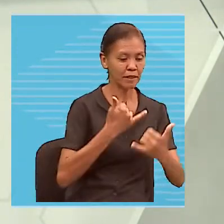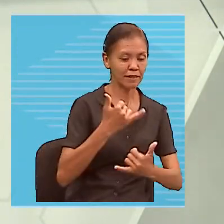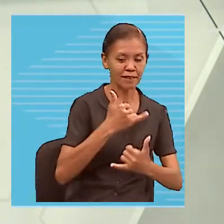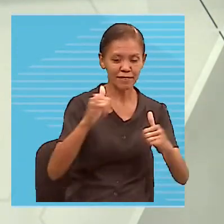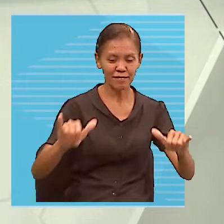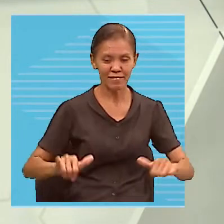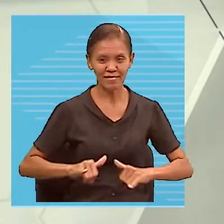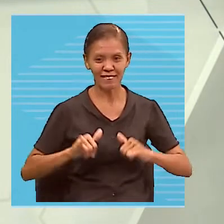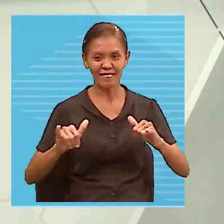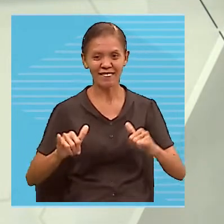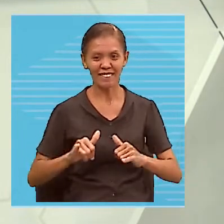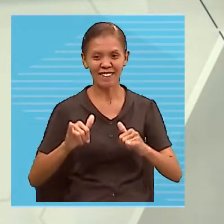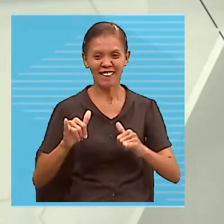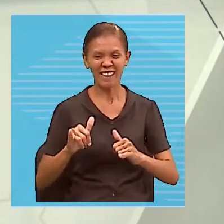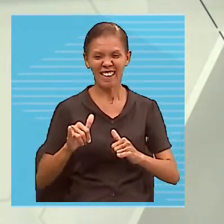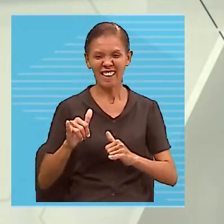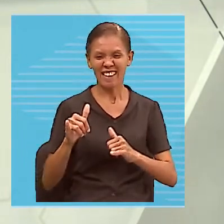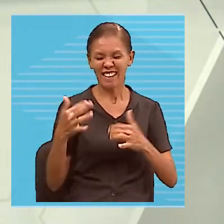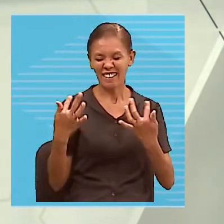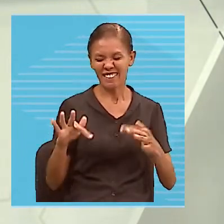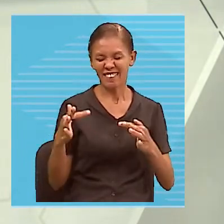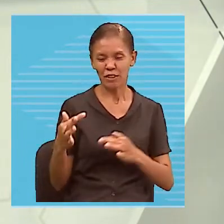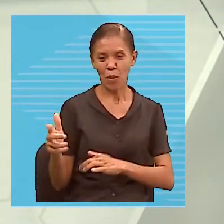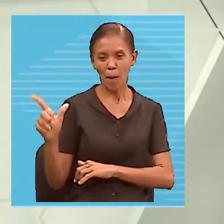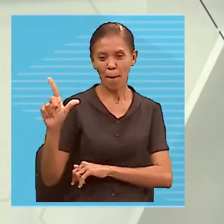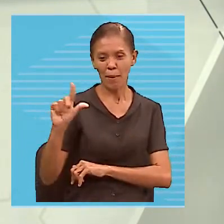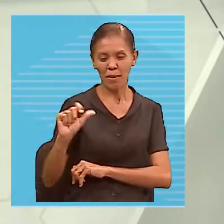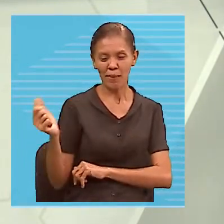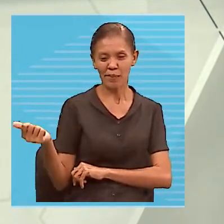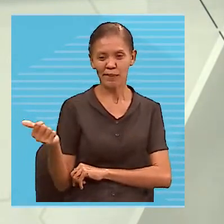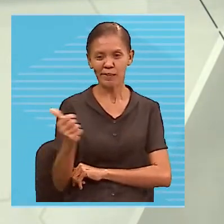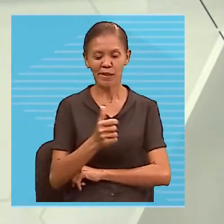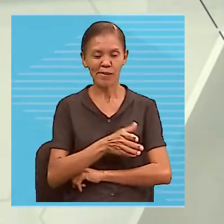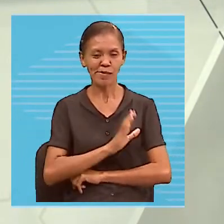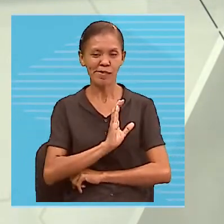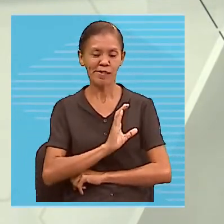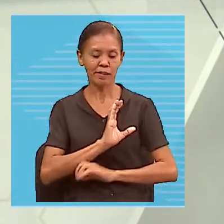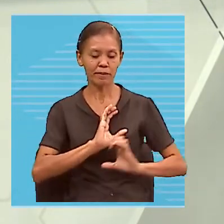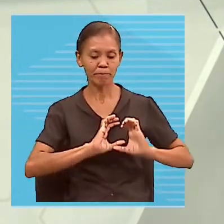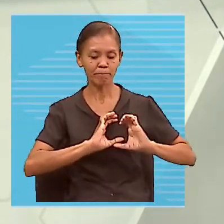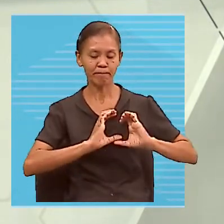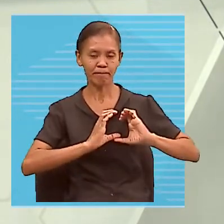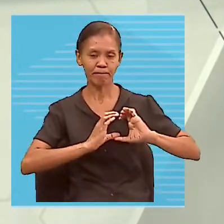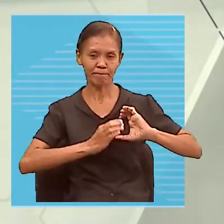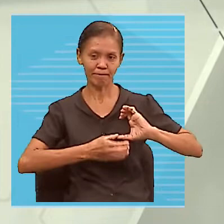ralado dói bem menos que um coração partido.